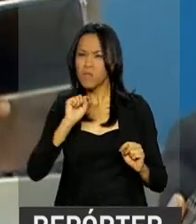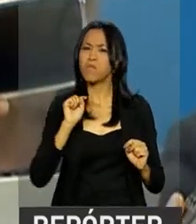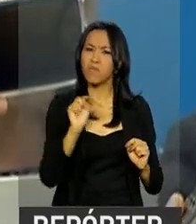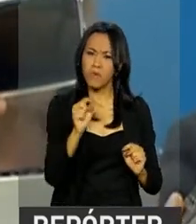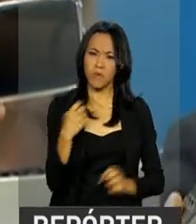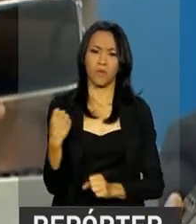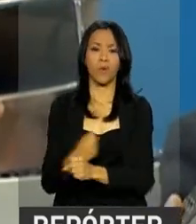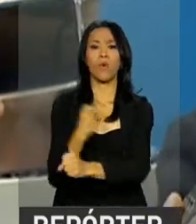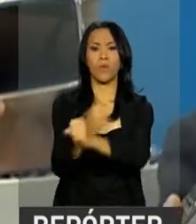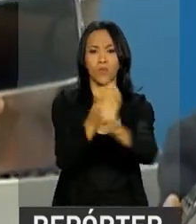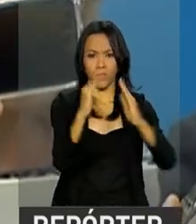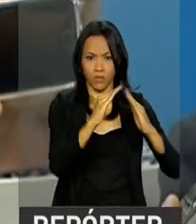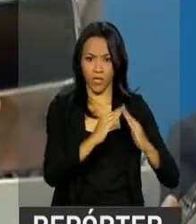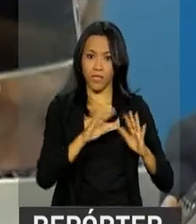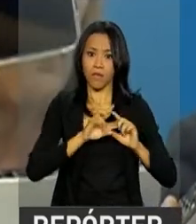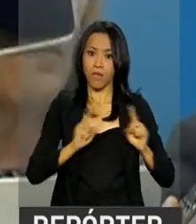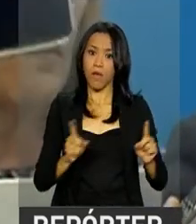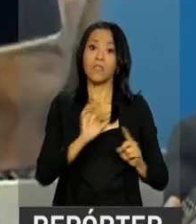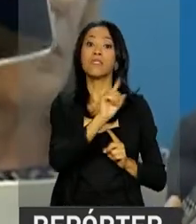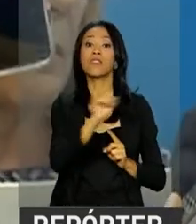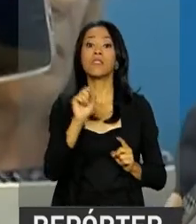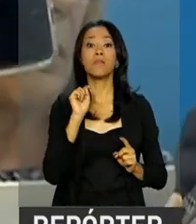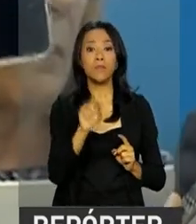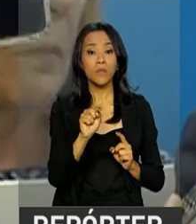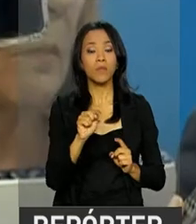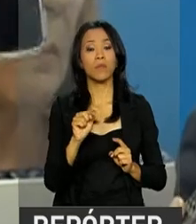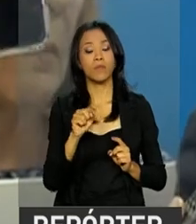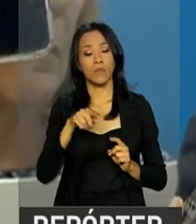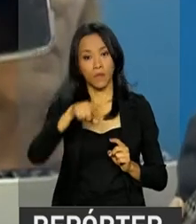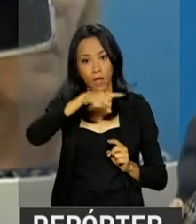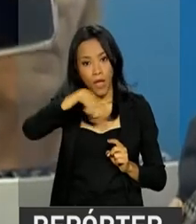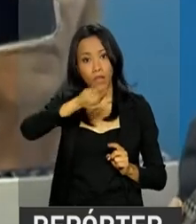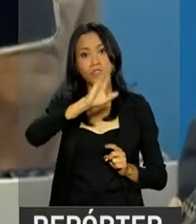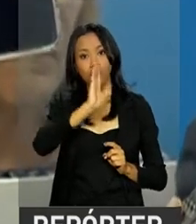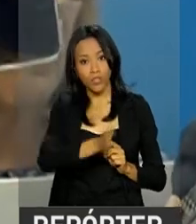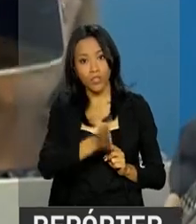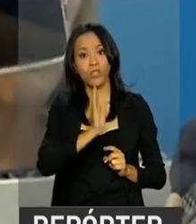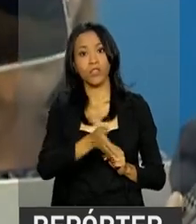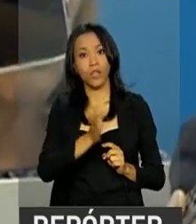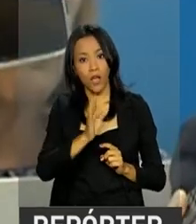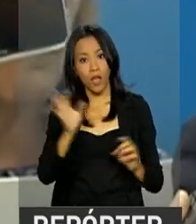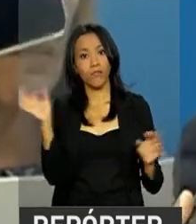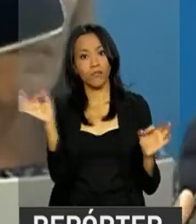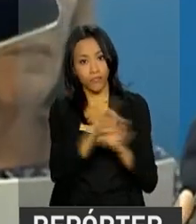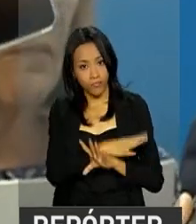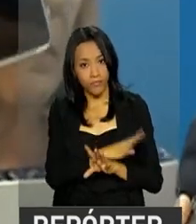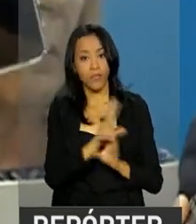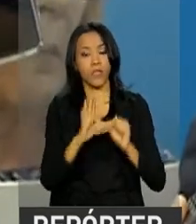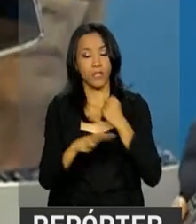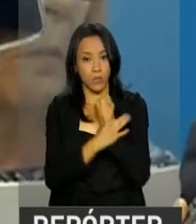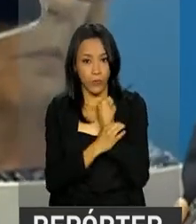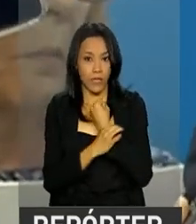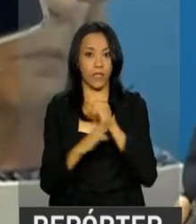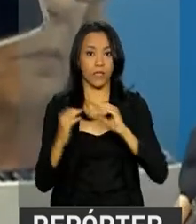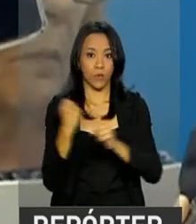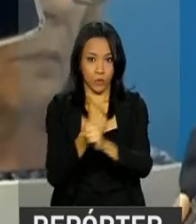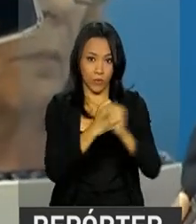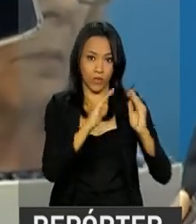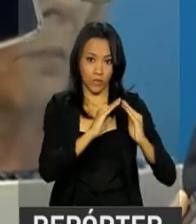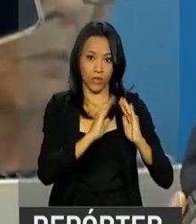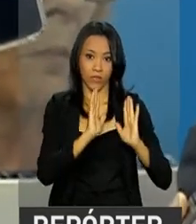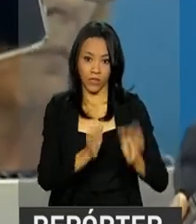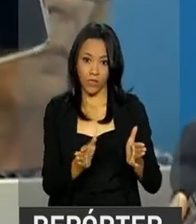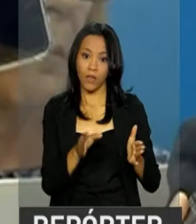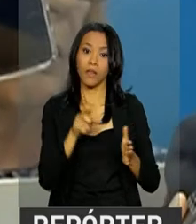mas as 100 mil unidades programadas conhecia 92 mil já com um concretizadas garantidas significa o